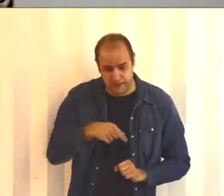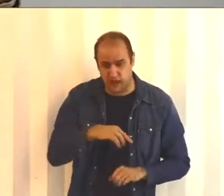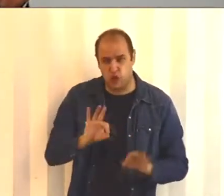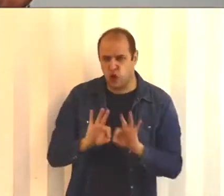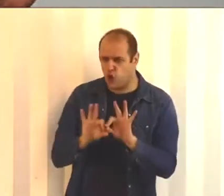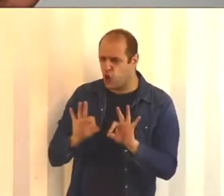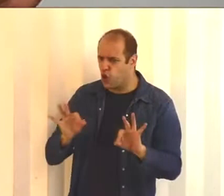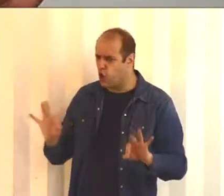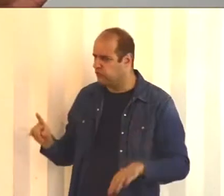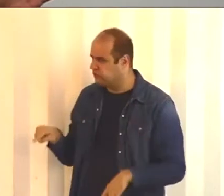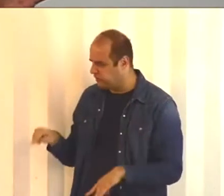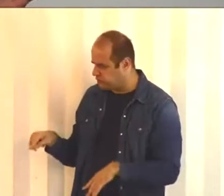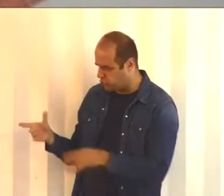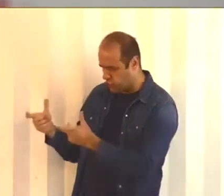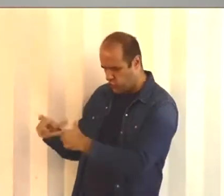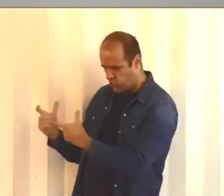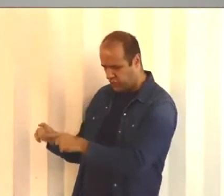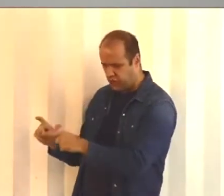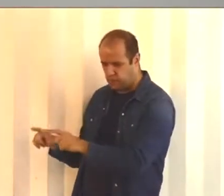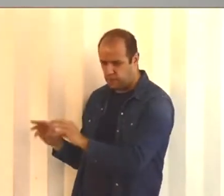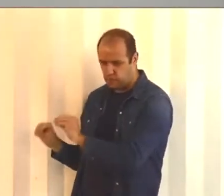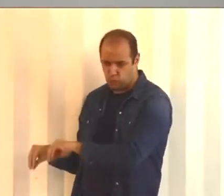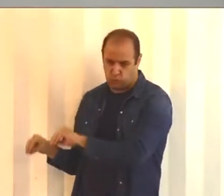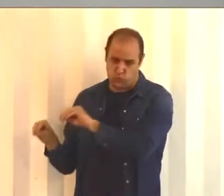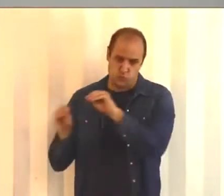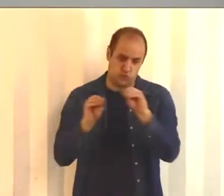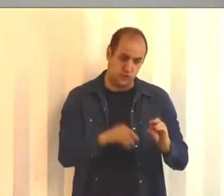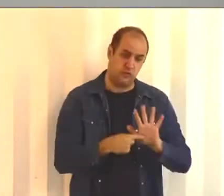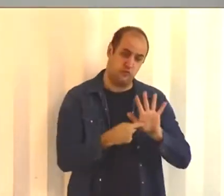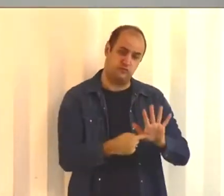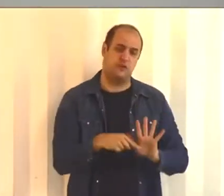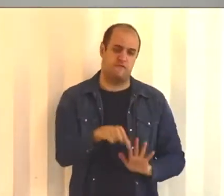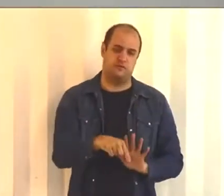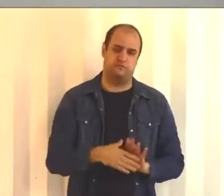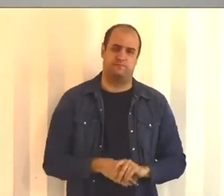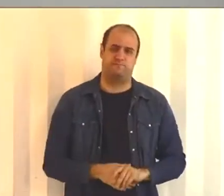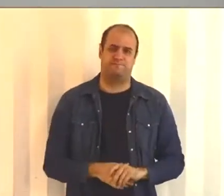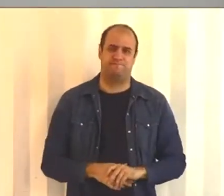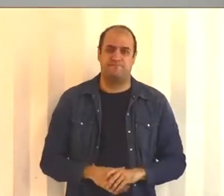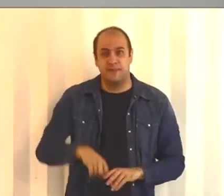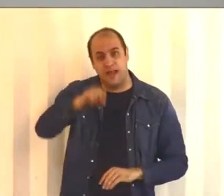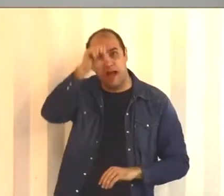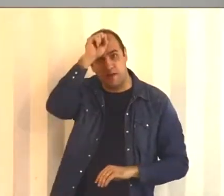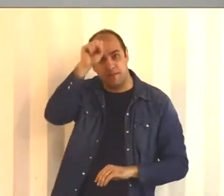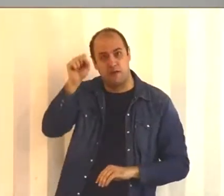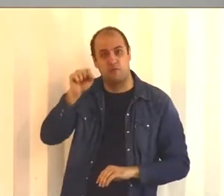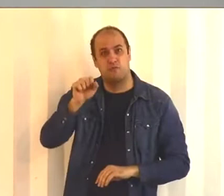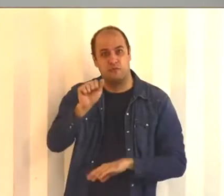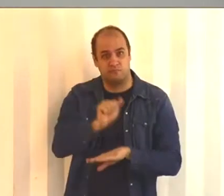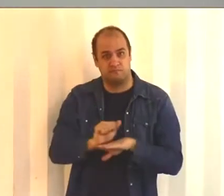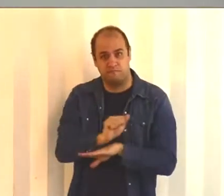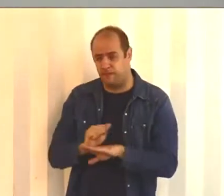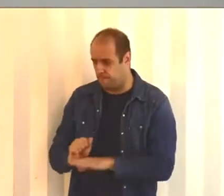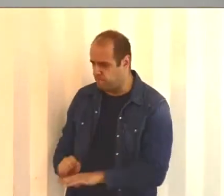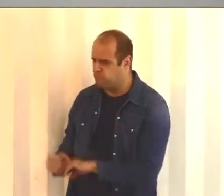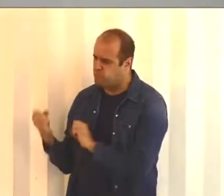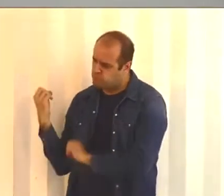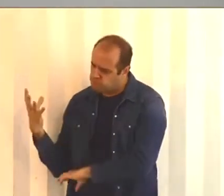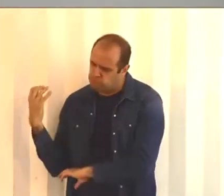você está, Ur dos caldeus, e vá para uma terra que eu te mostrarei. Ele leva Sara com ele, eles peregrinam muito tempo